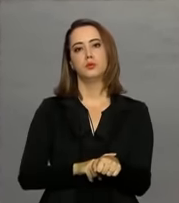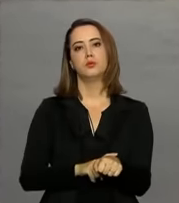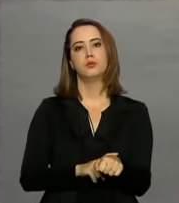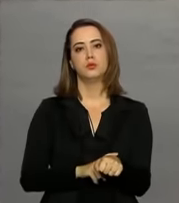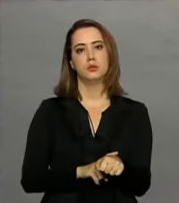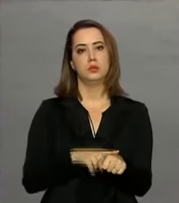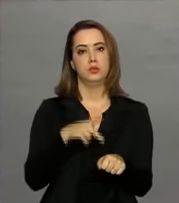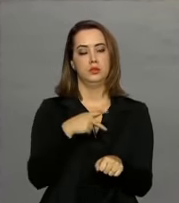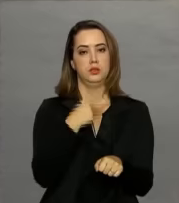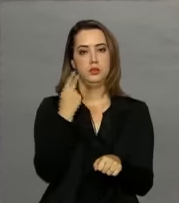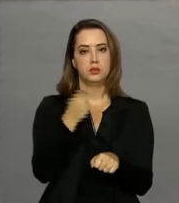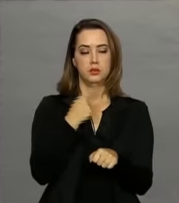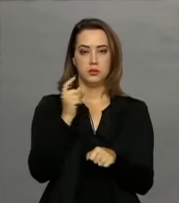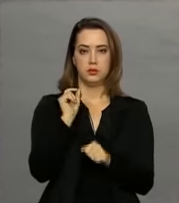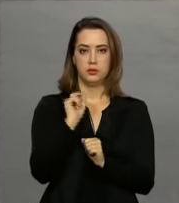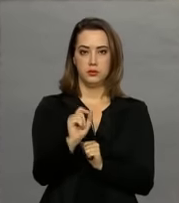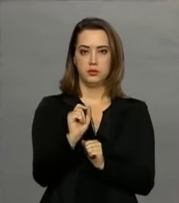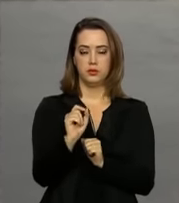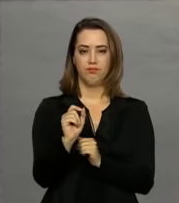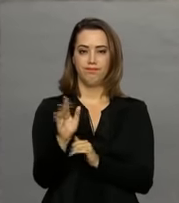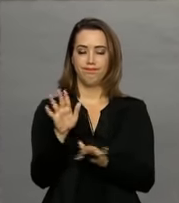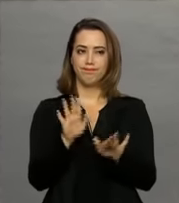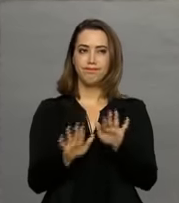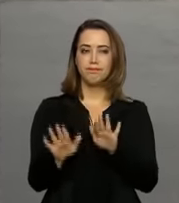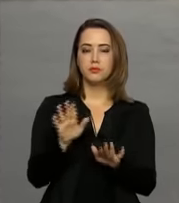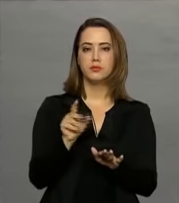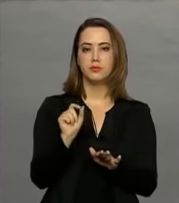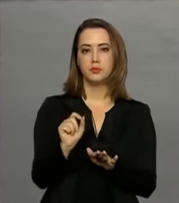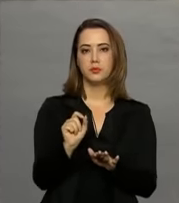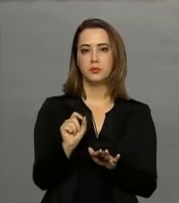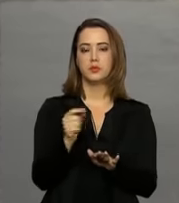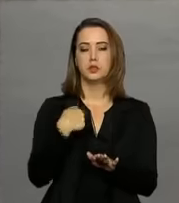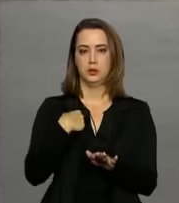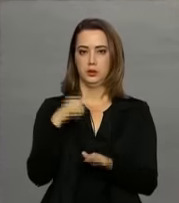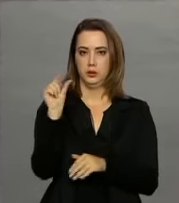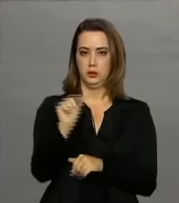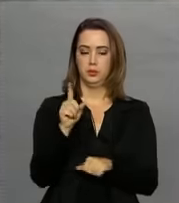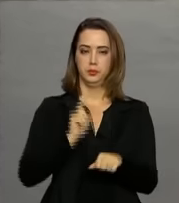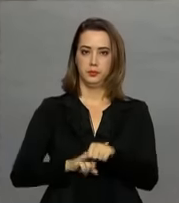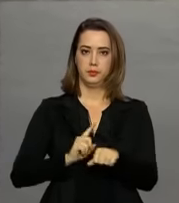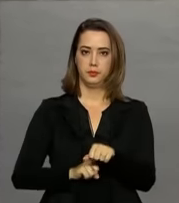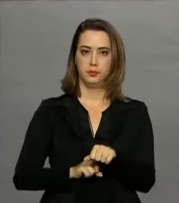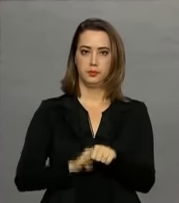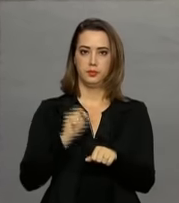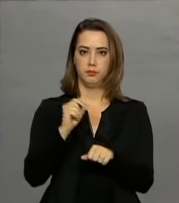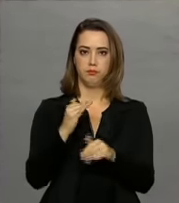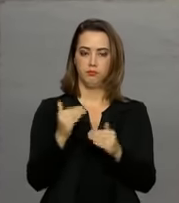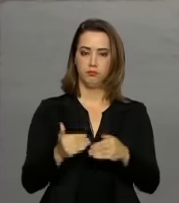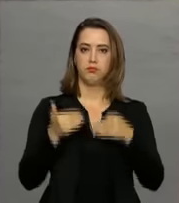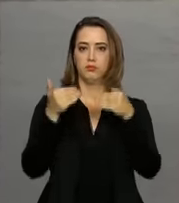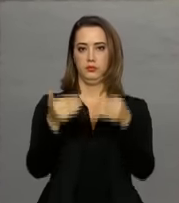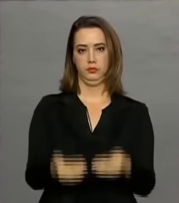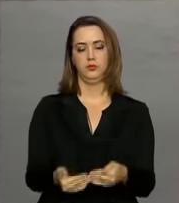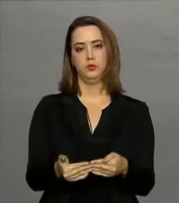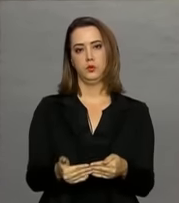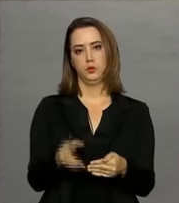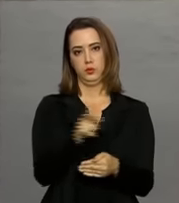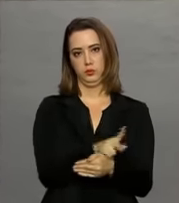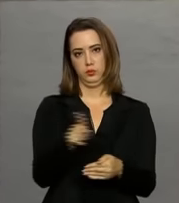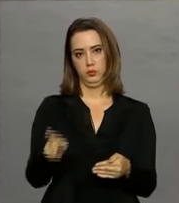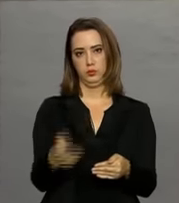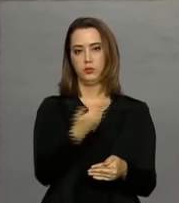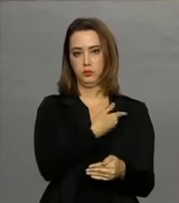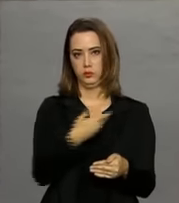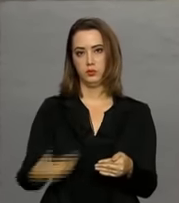liberdade de fazer uma brevíssima exposição eh estou há pouquíssimo tempo à frente do governo